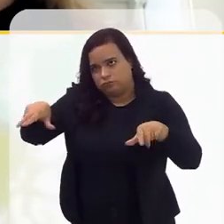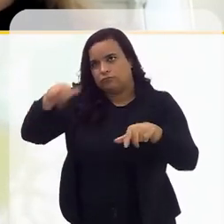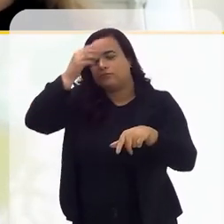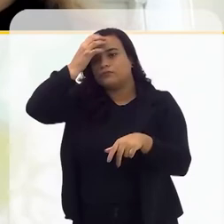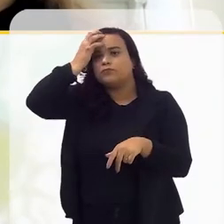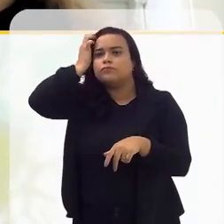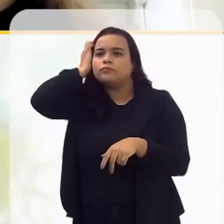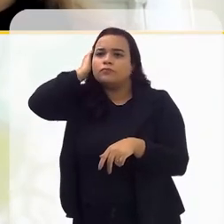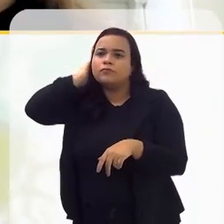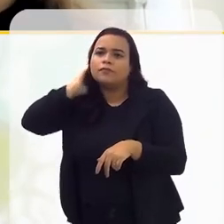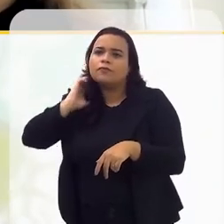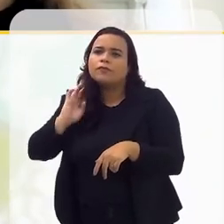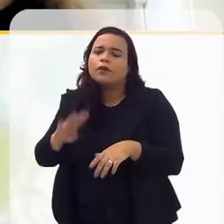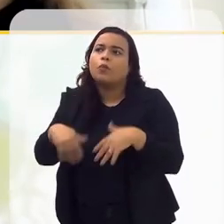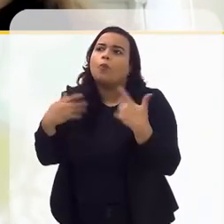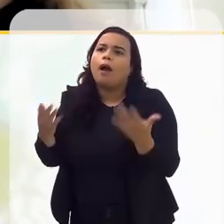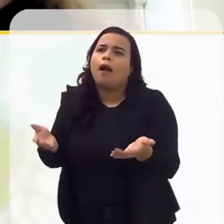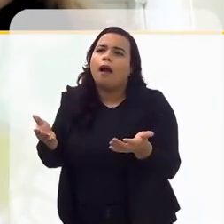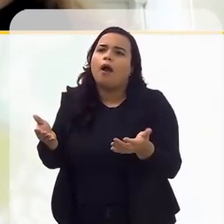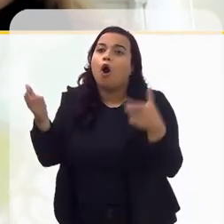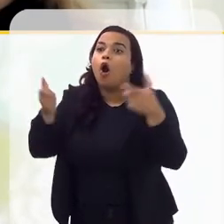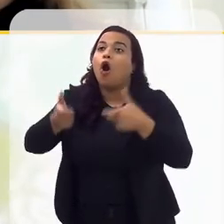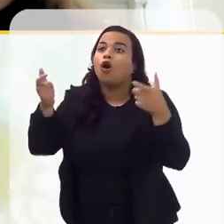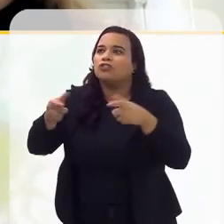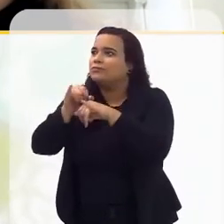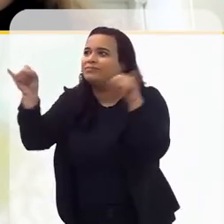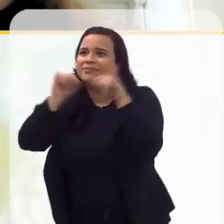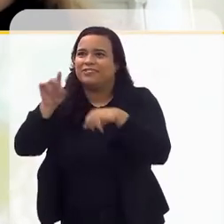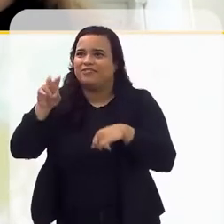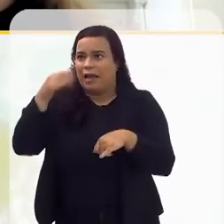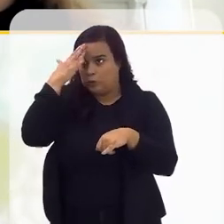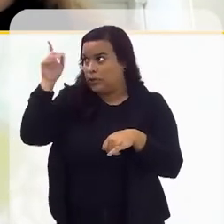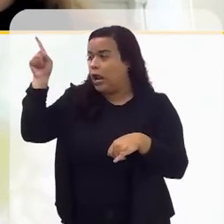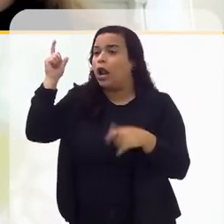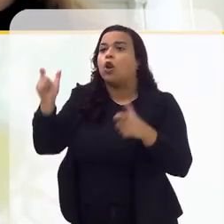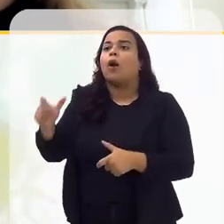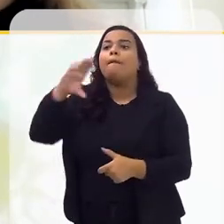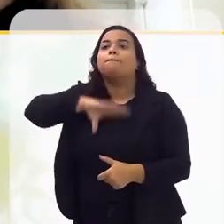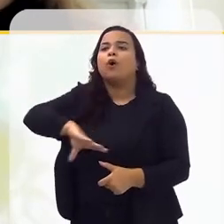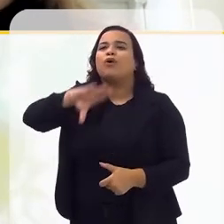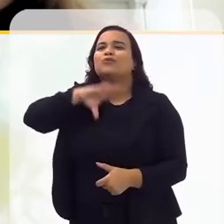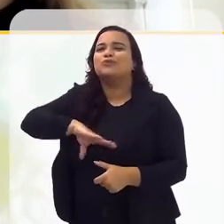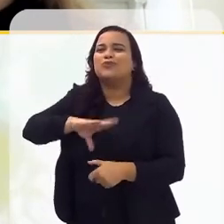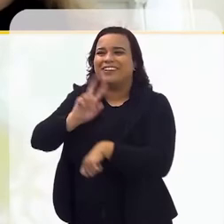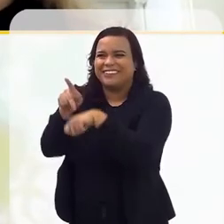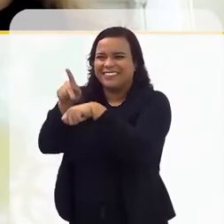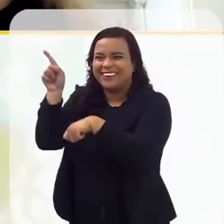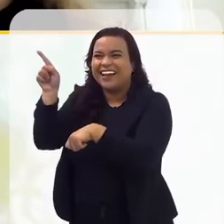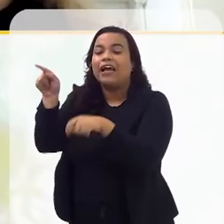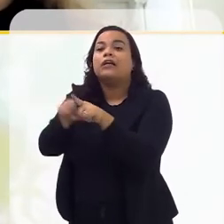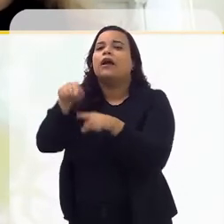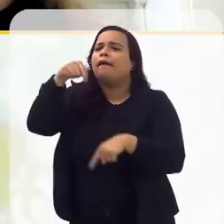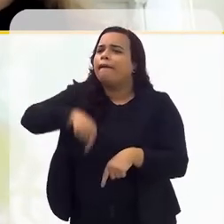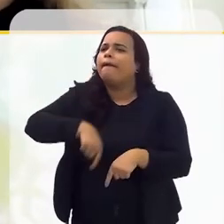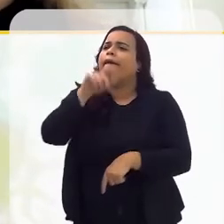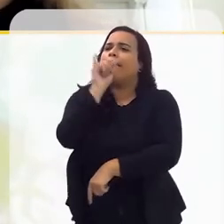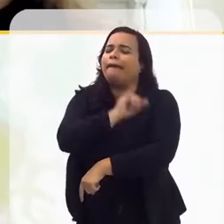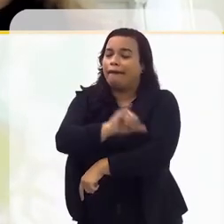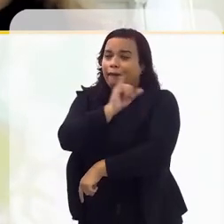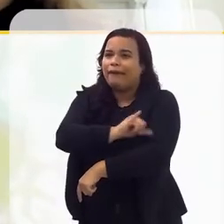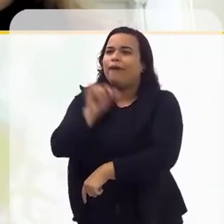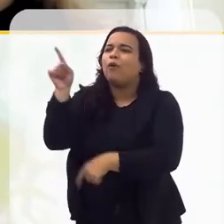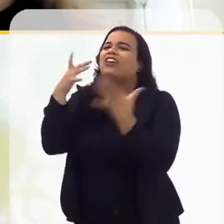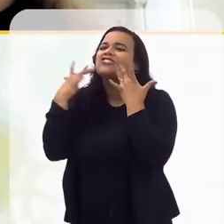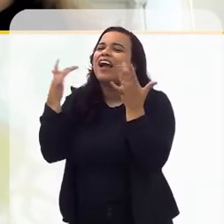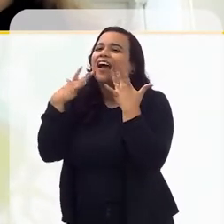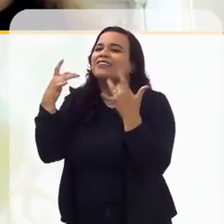disser como é que se diz, onde vai passar, porque eu sei que foi em Portugal, foi aqui no Rio de Janeiro, no Teatro Municipal, e agora